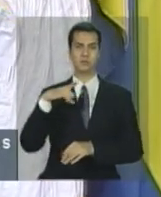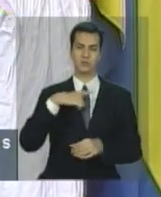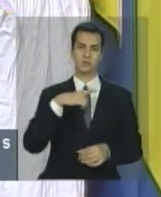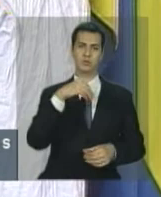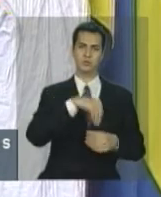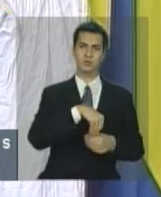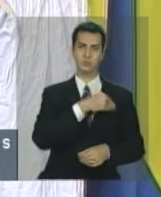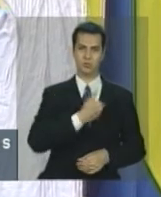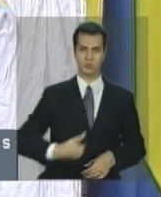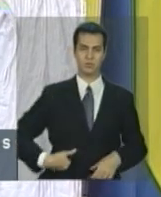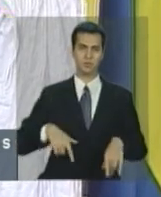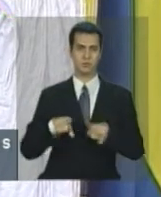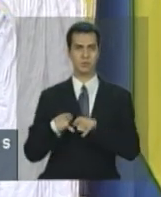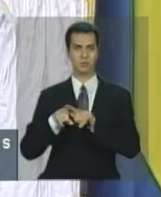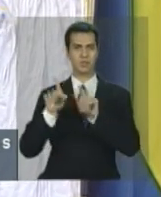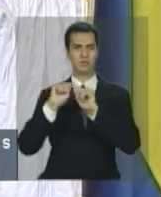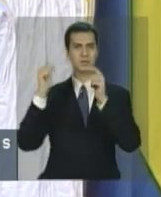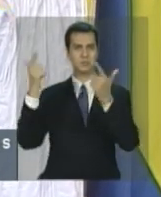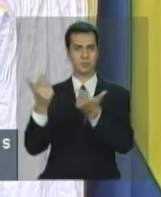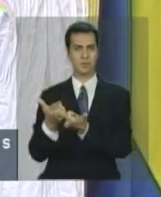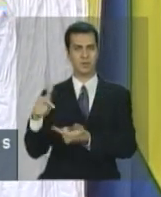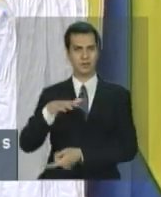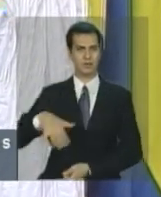governo como na Assembleia Nacional.